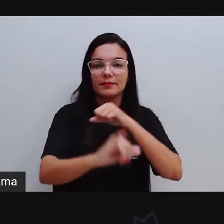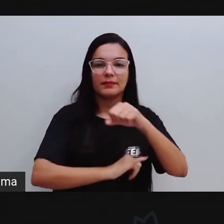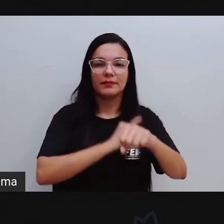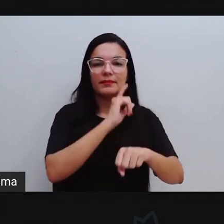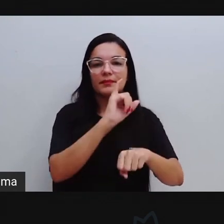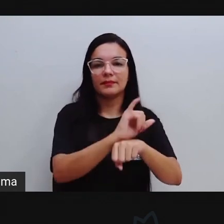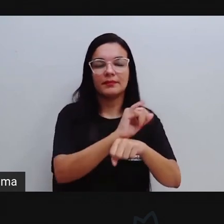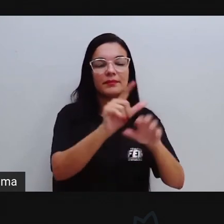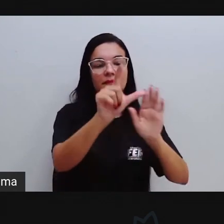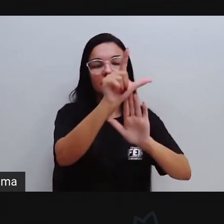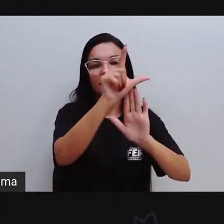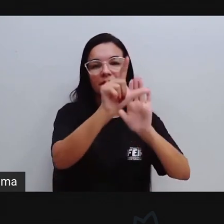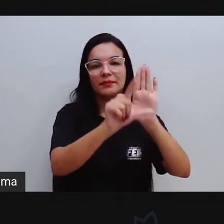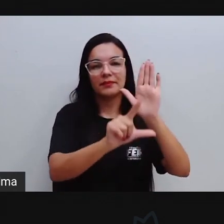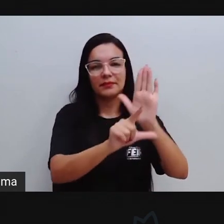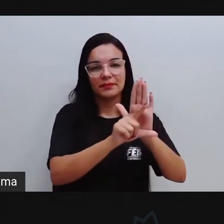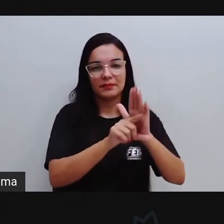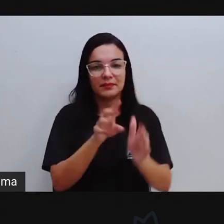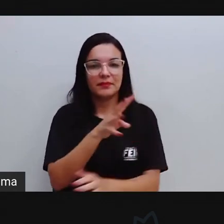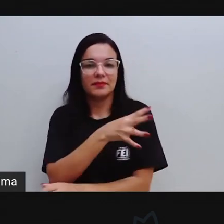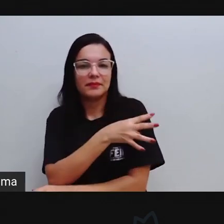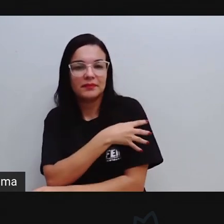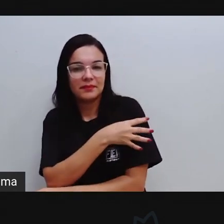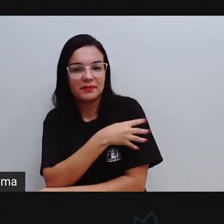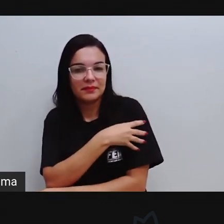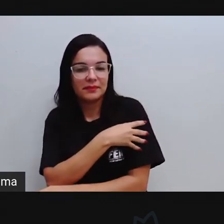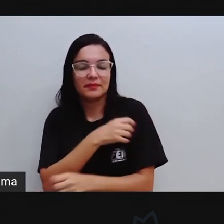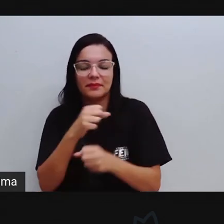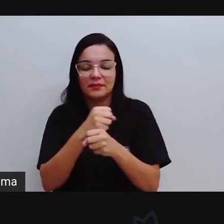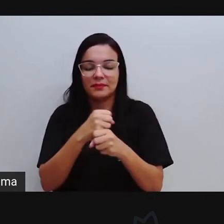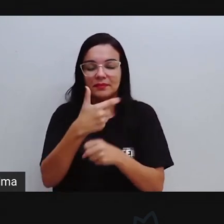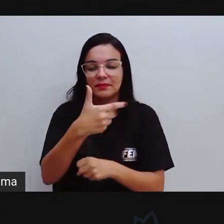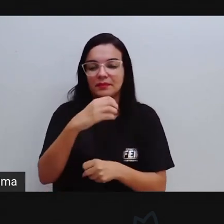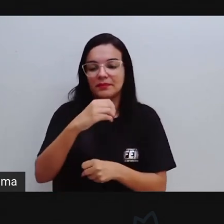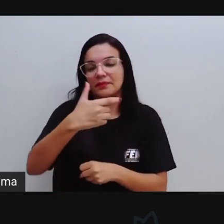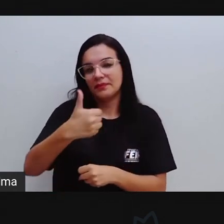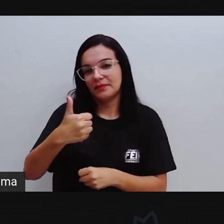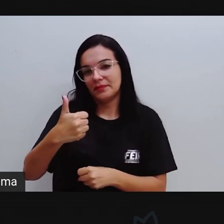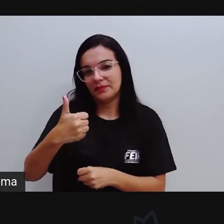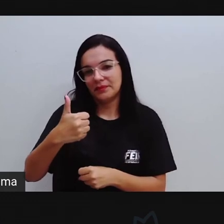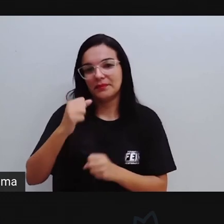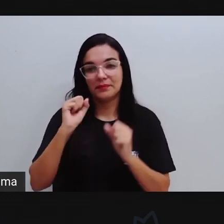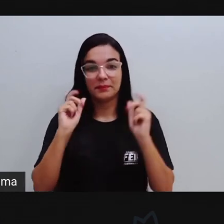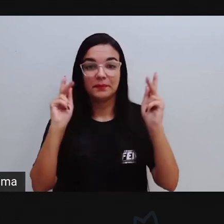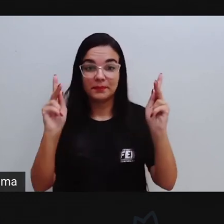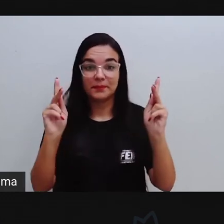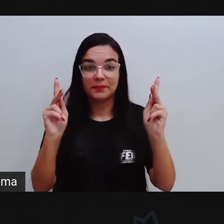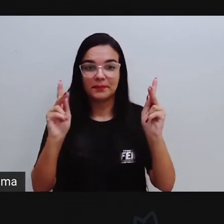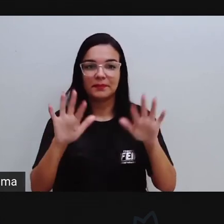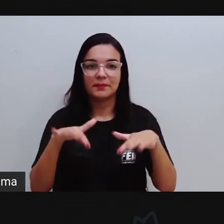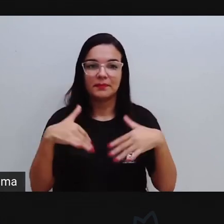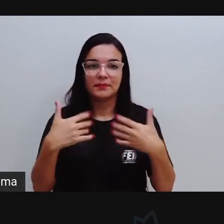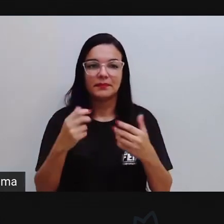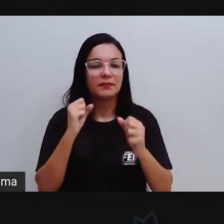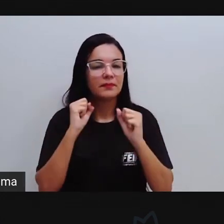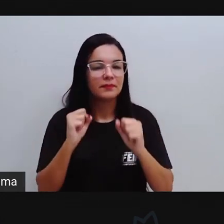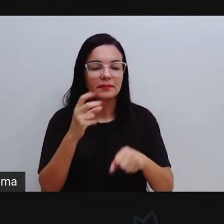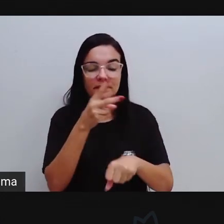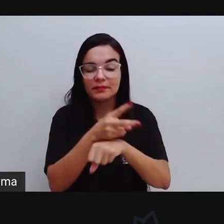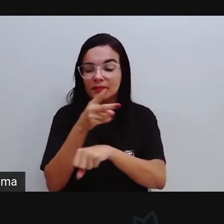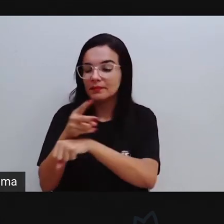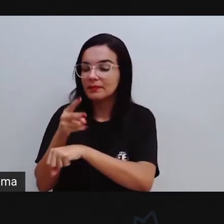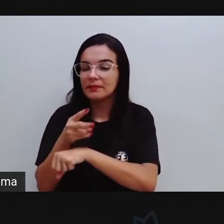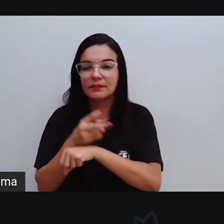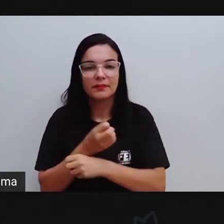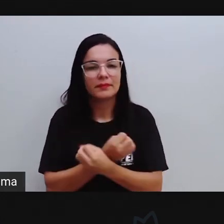na playlist do quarto ano, ano letivo 2021, certo? Então assista quantas vezes vocês